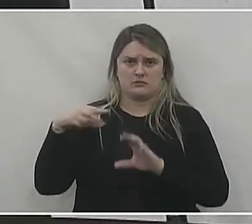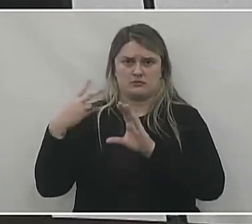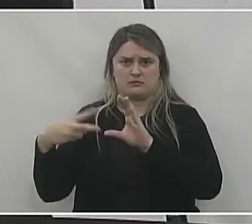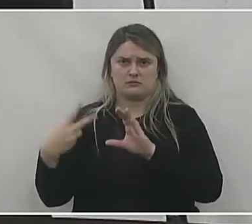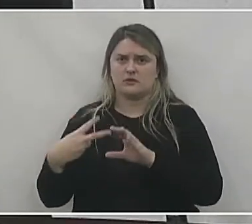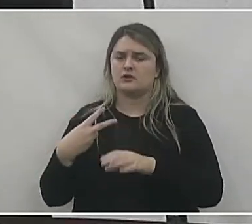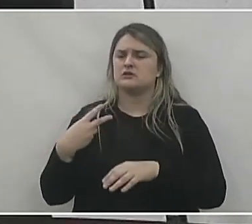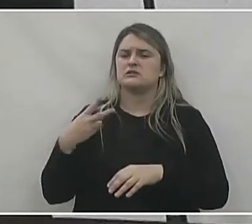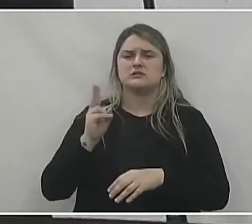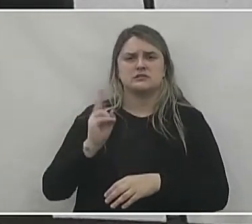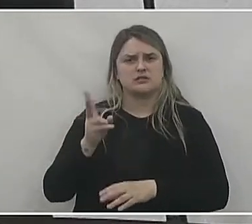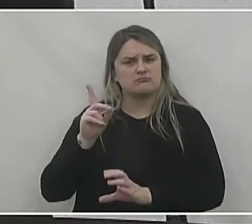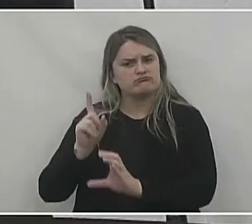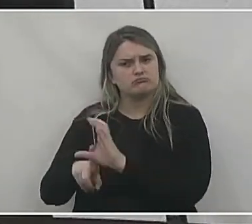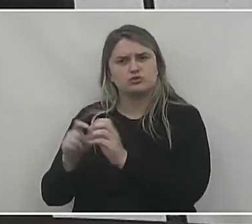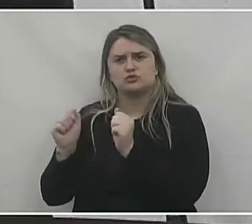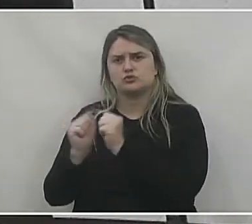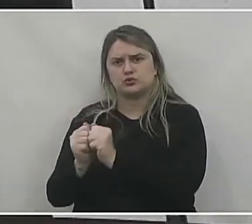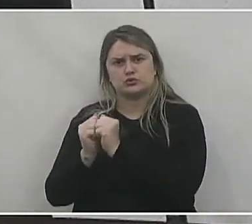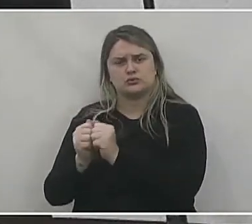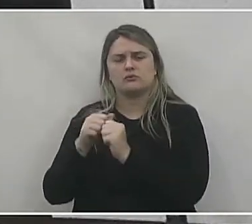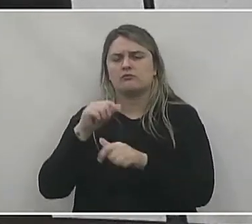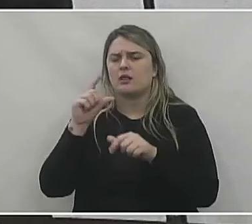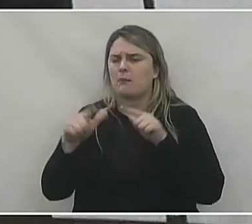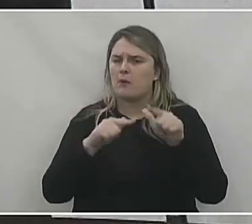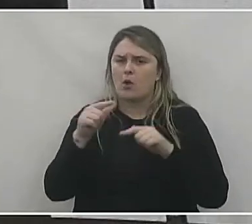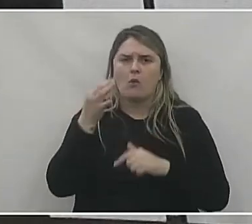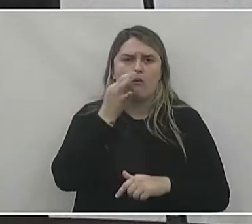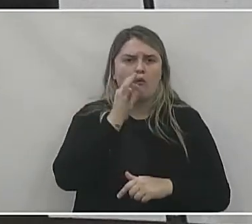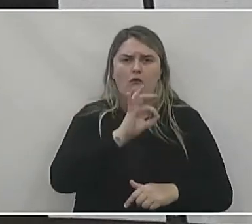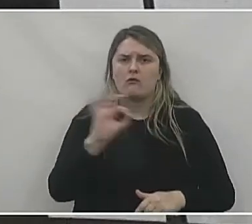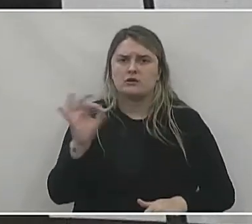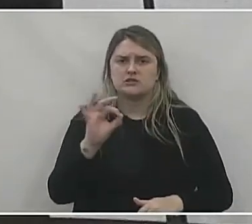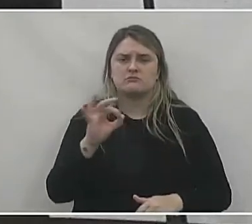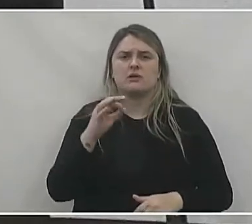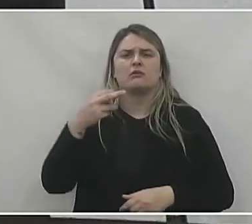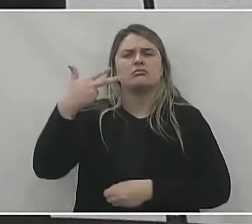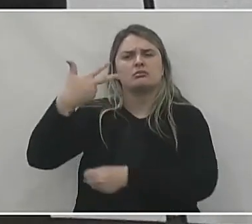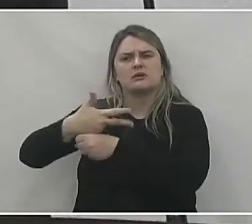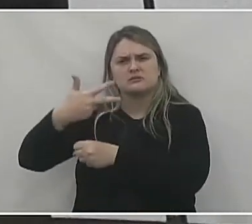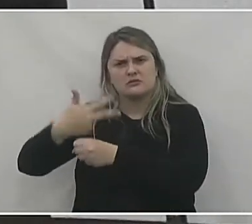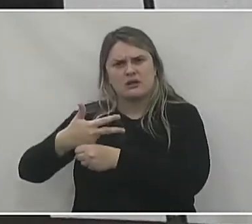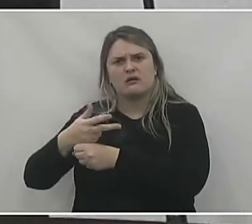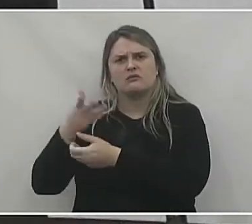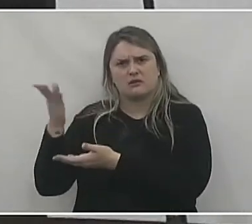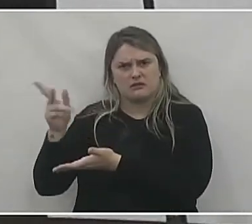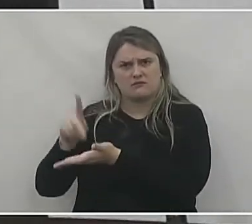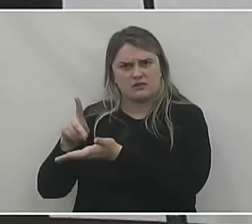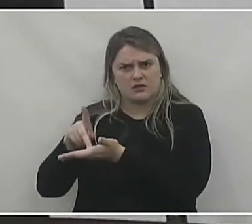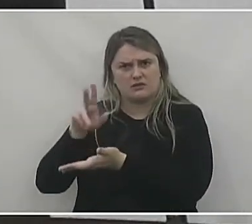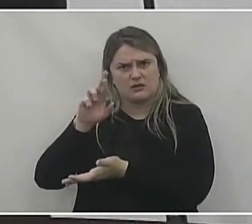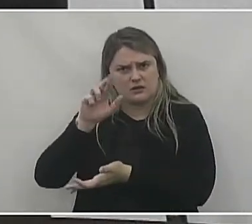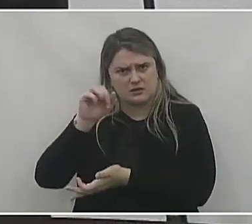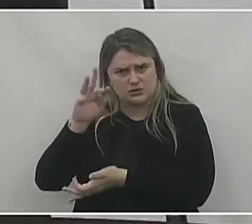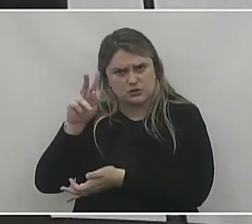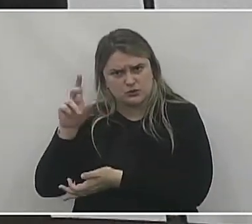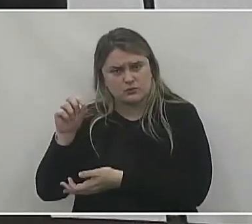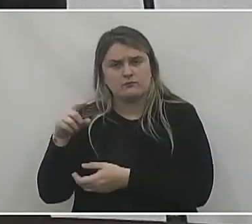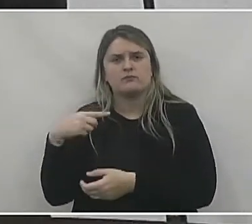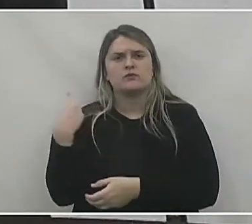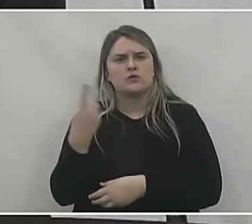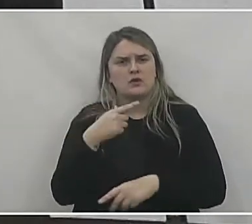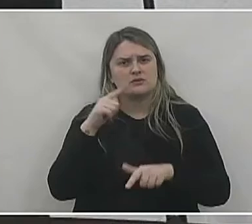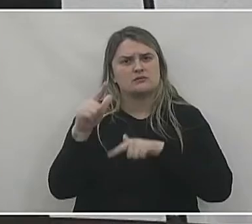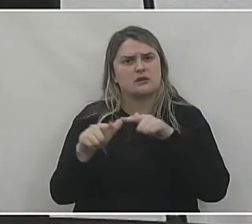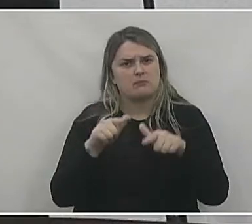sempre fomos parceiros. Nós fizemos um trabalho fantástico na terceira idade, né, Rático? Nós fizemos um